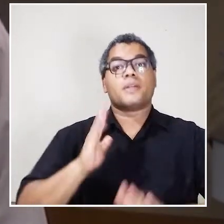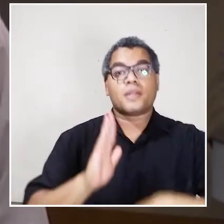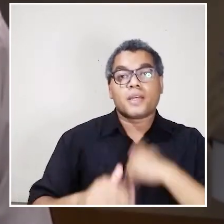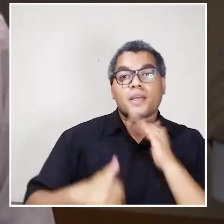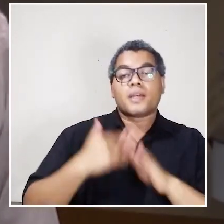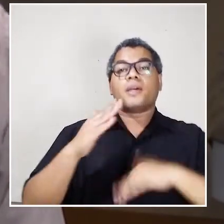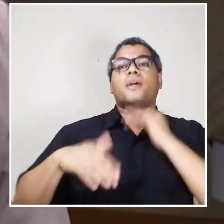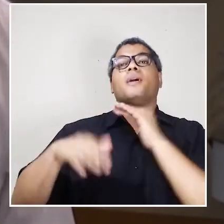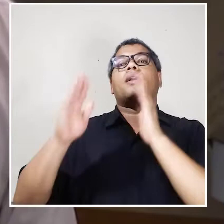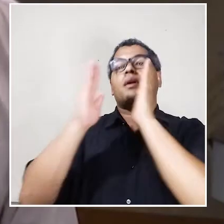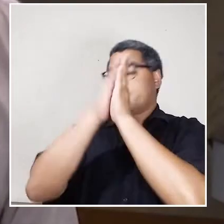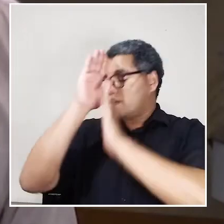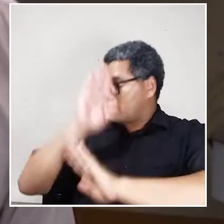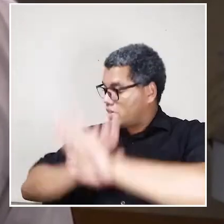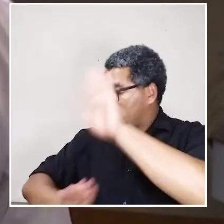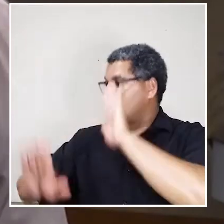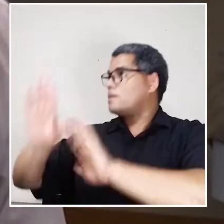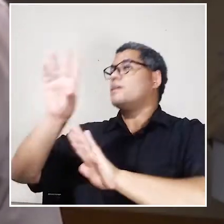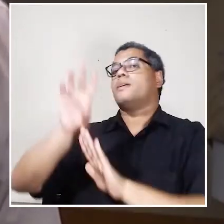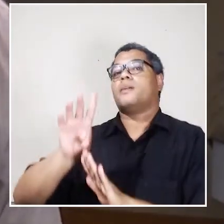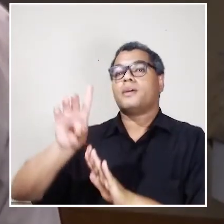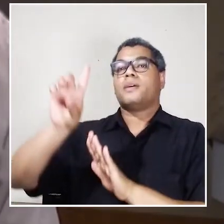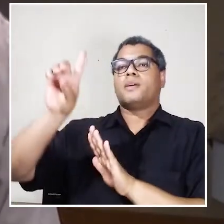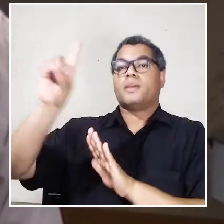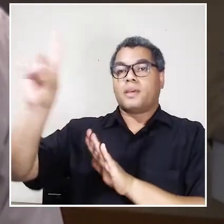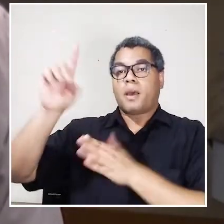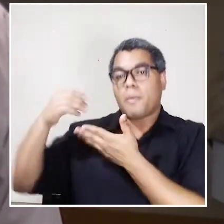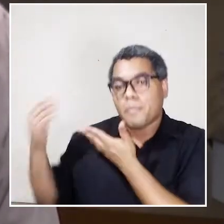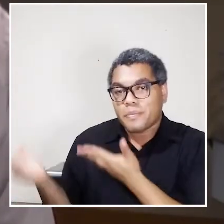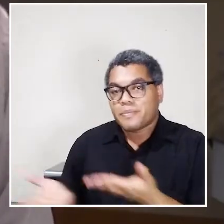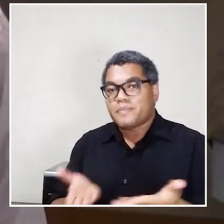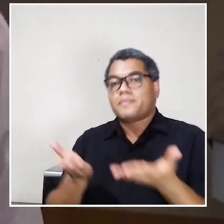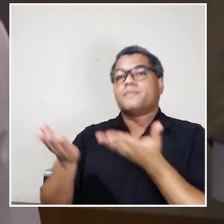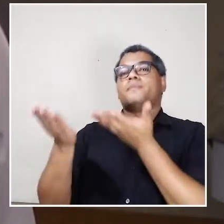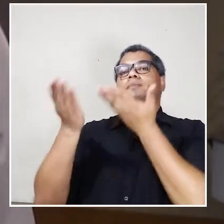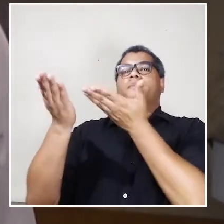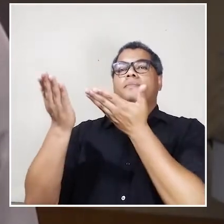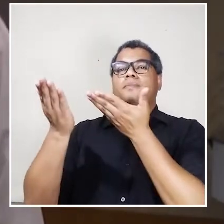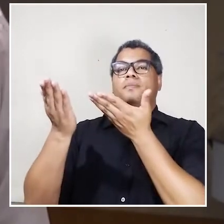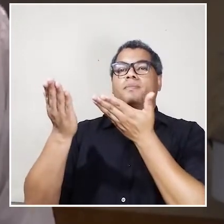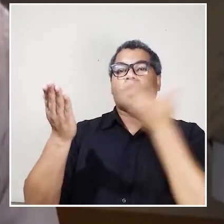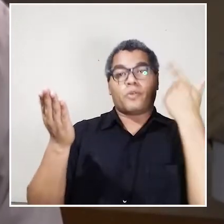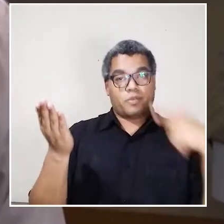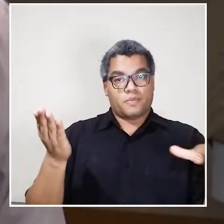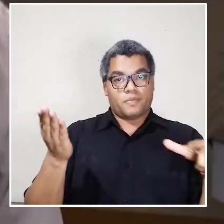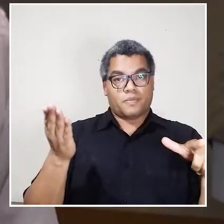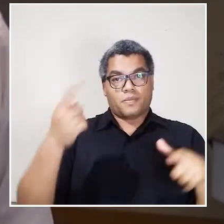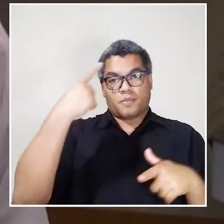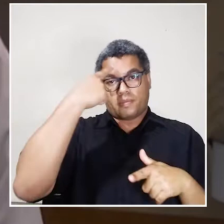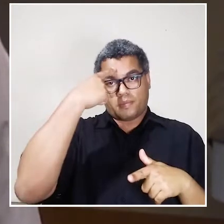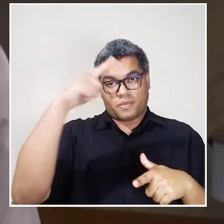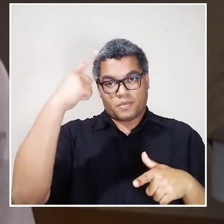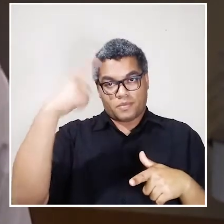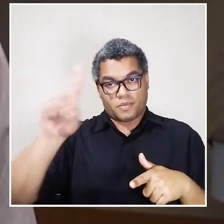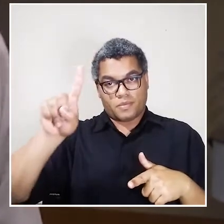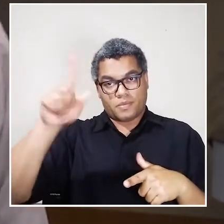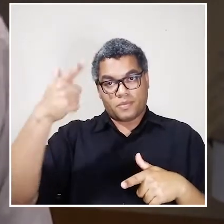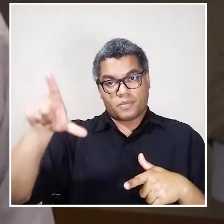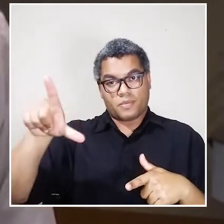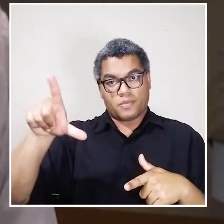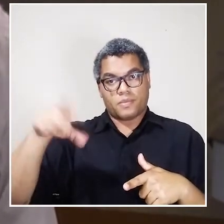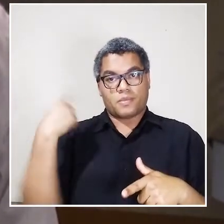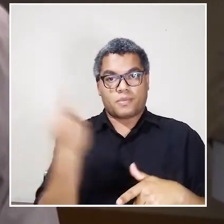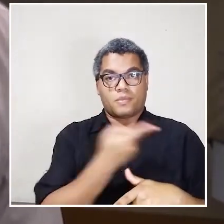desenvolver elevada adoração ao Senhor. Eu repito, na reinvenção da